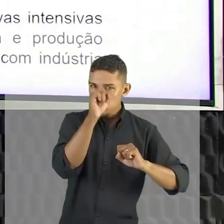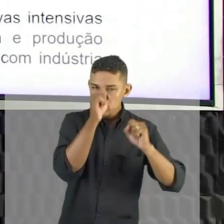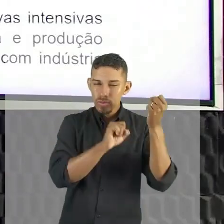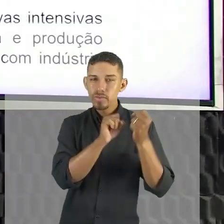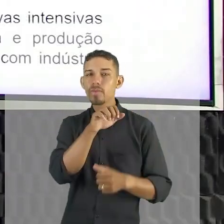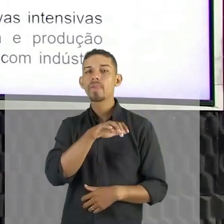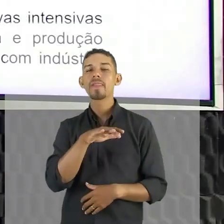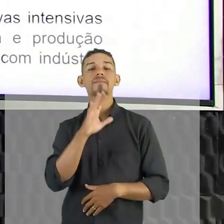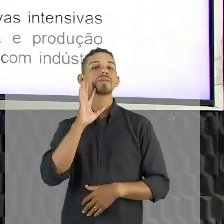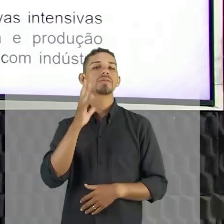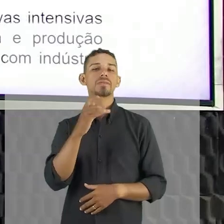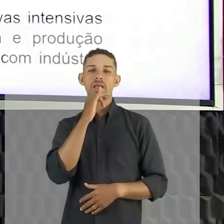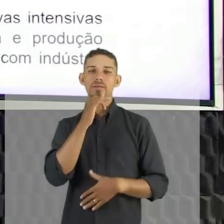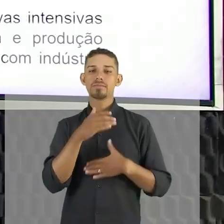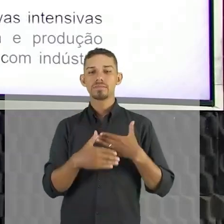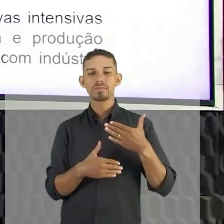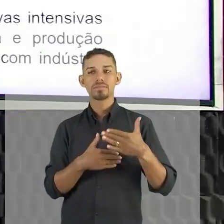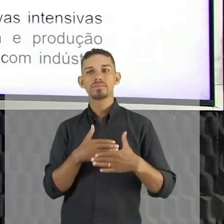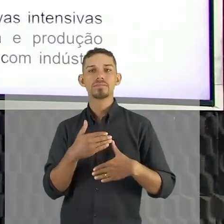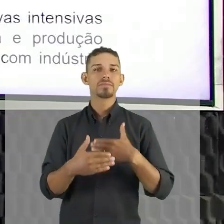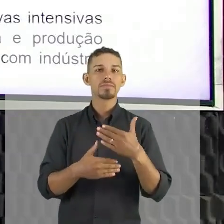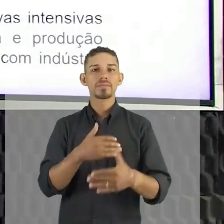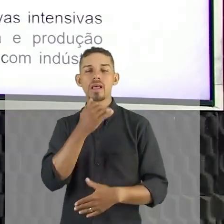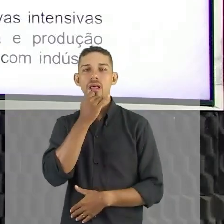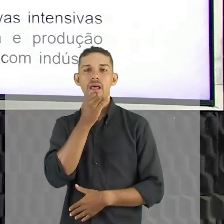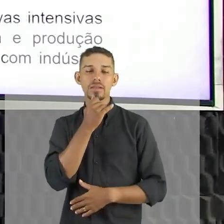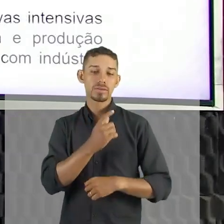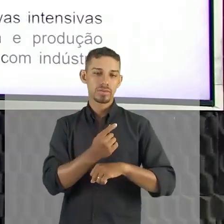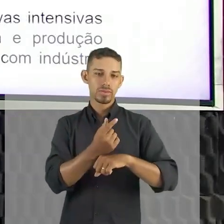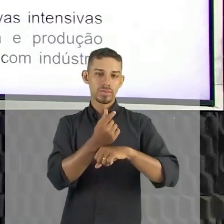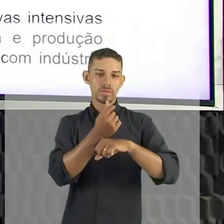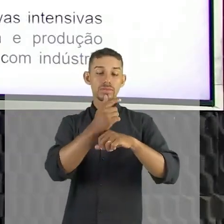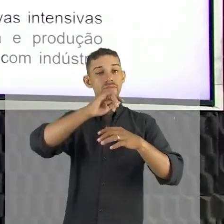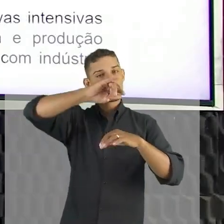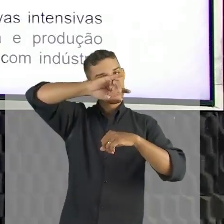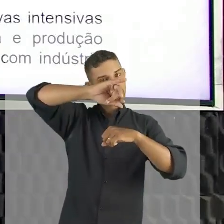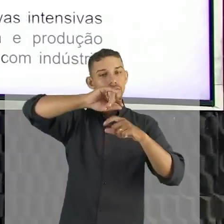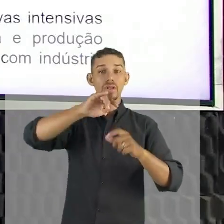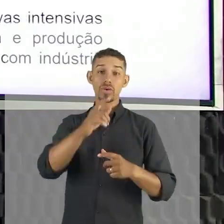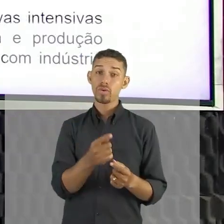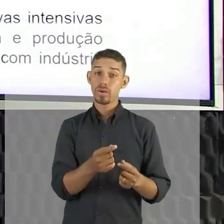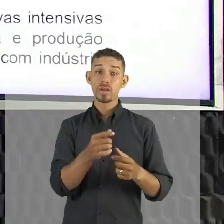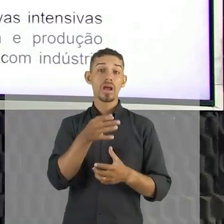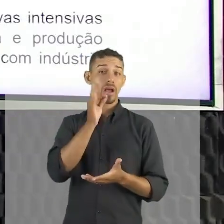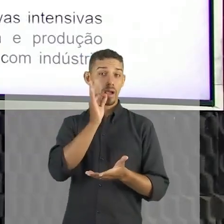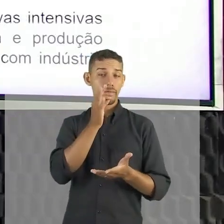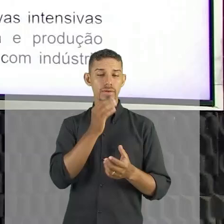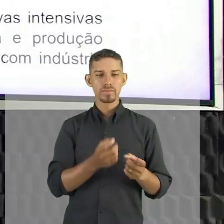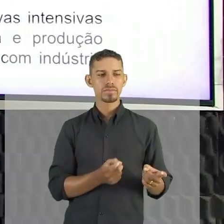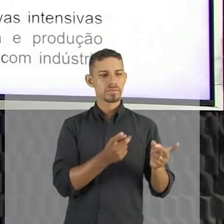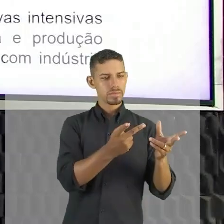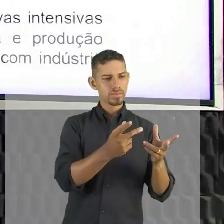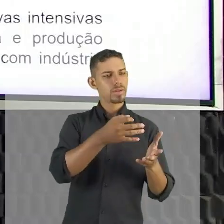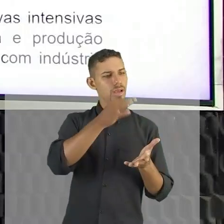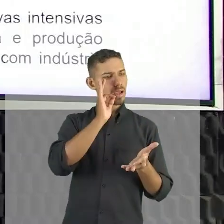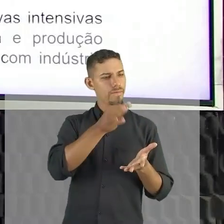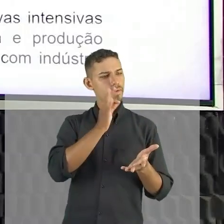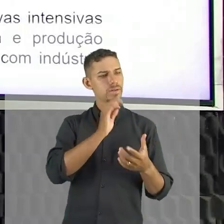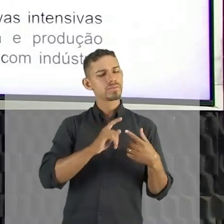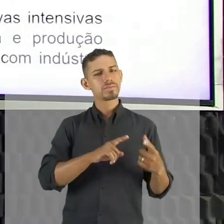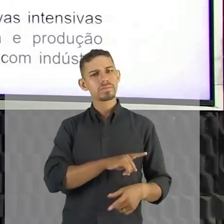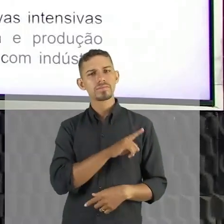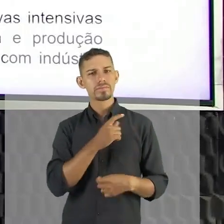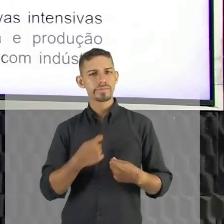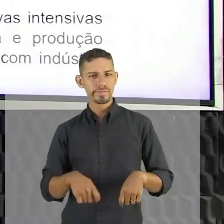Então, a industrialização ela acontece ao passo, claro, do capital do café. Então, você vendia café, você tinha, de fato, um